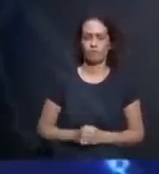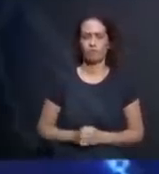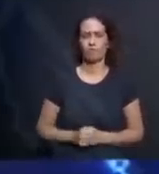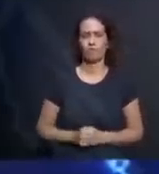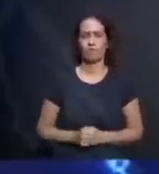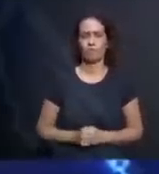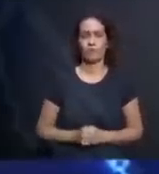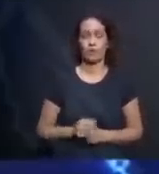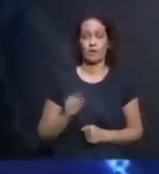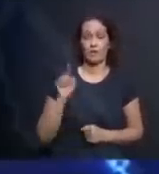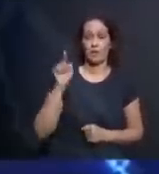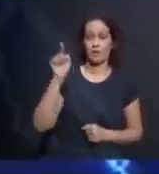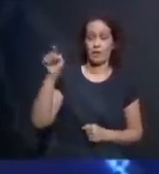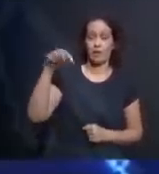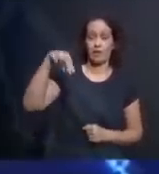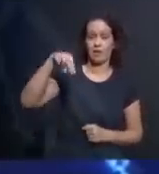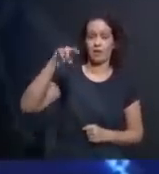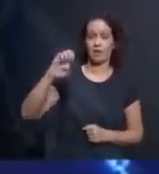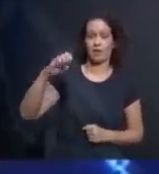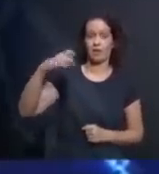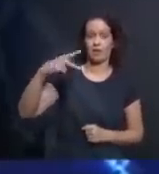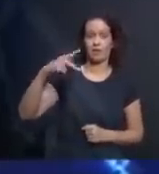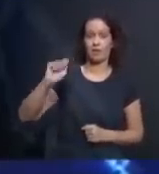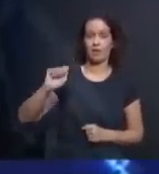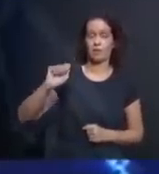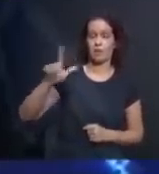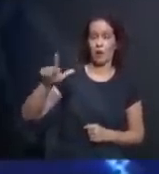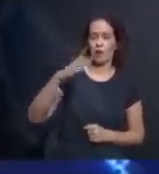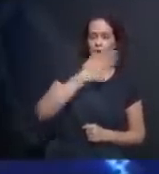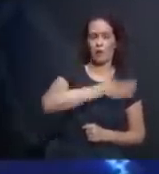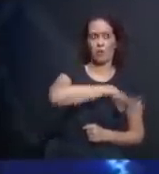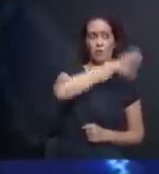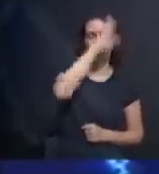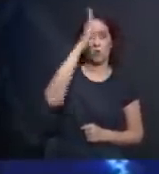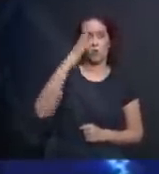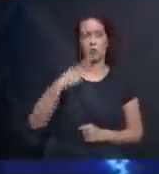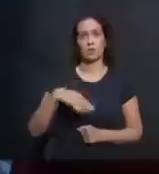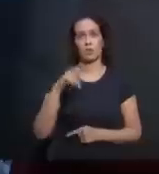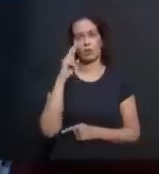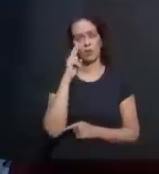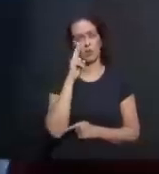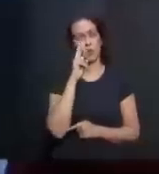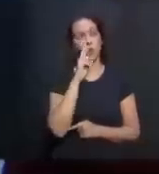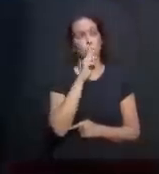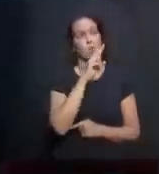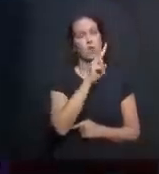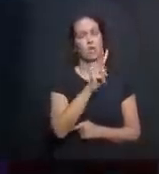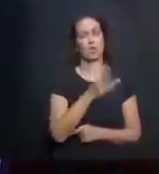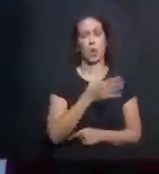Eu tô lá no Nepal, gente. De repente, olhando o alto de uma montanha assim, no meio do nada, vai subindo um negão assim, ó.